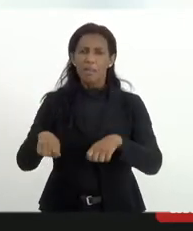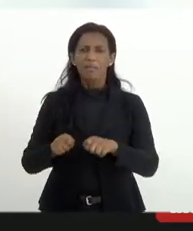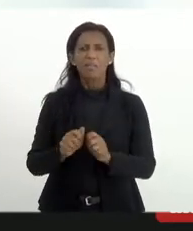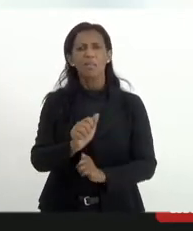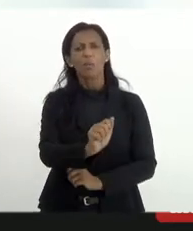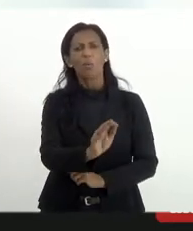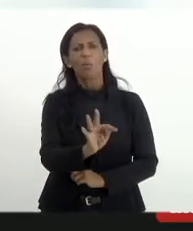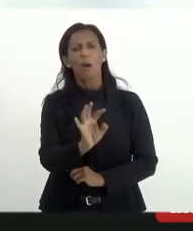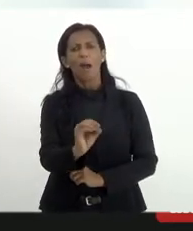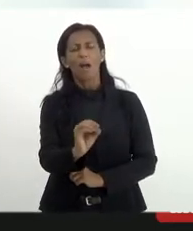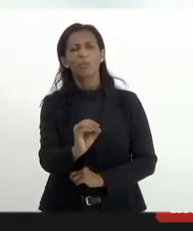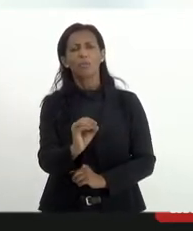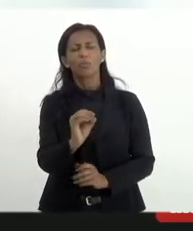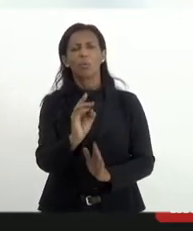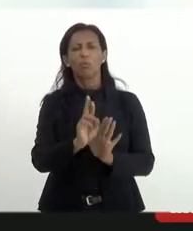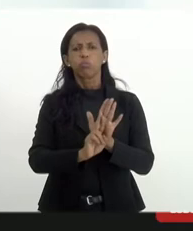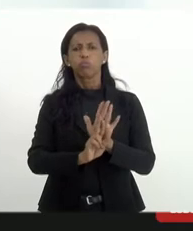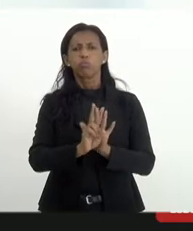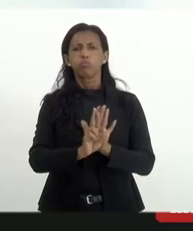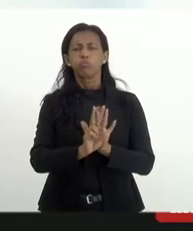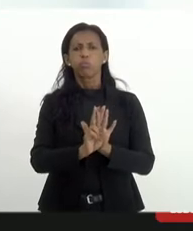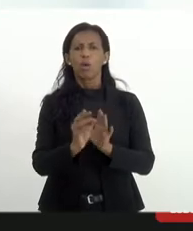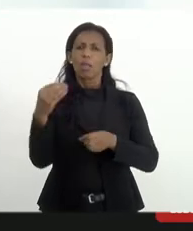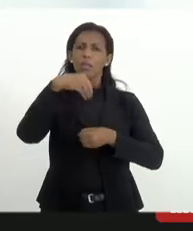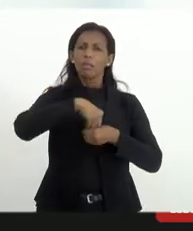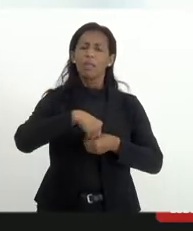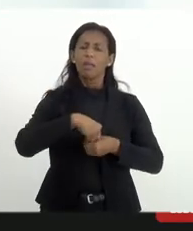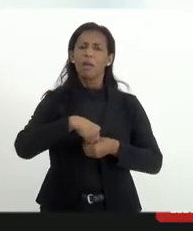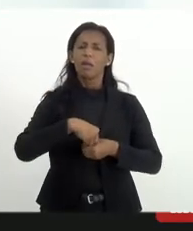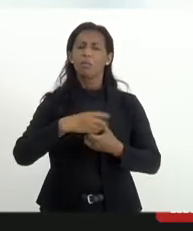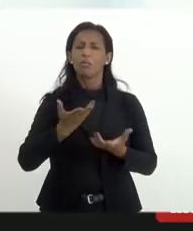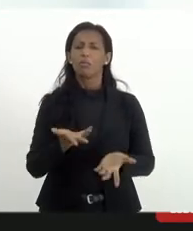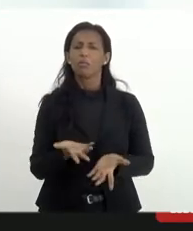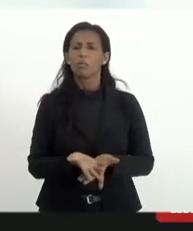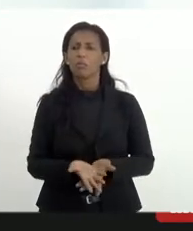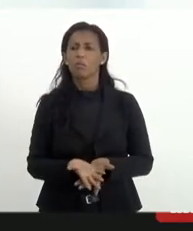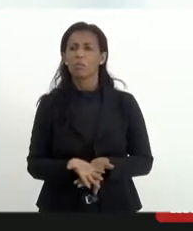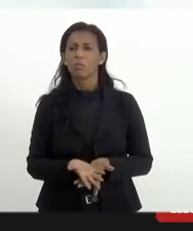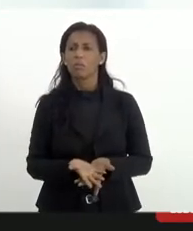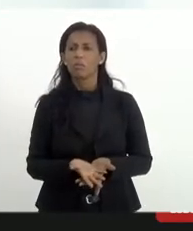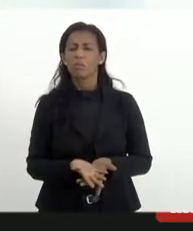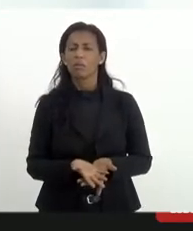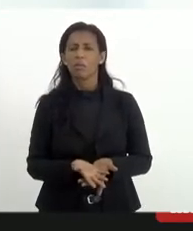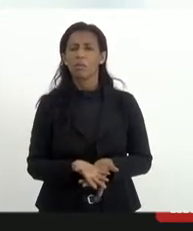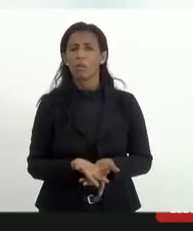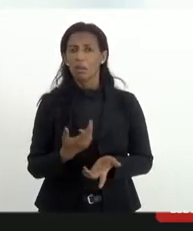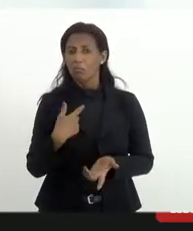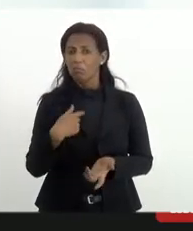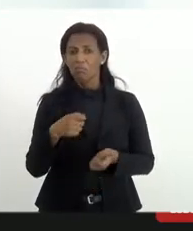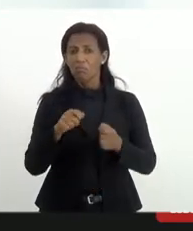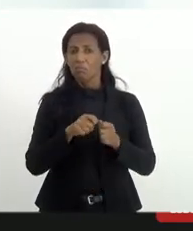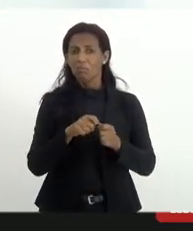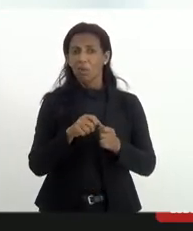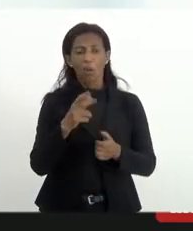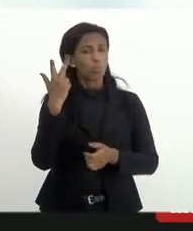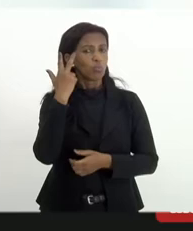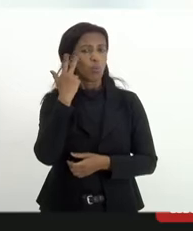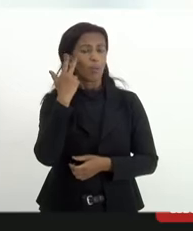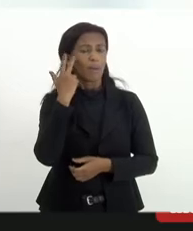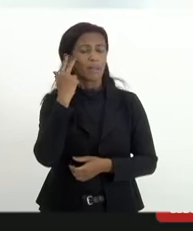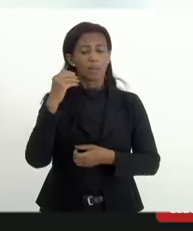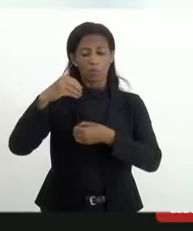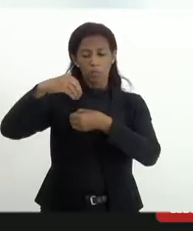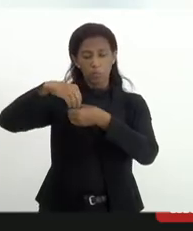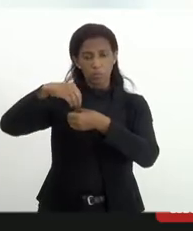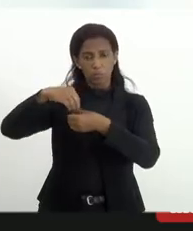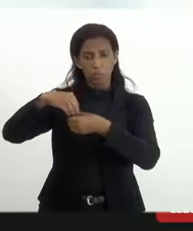interno, que valesse para a Procuradoria e valesse para a Secretaria de Fazenda. Um ato normativo